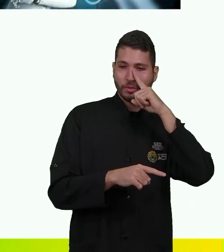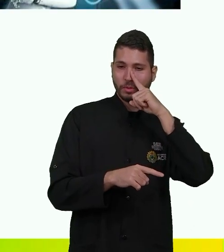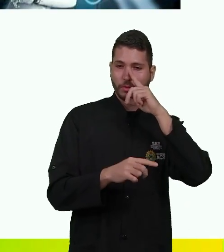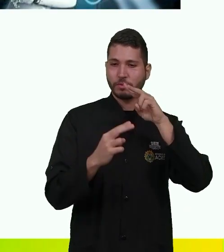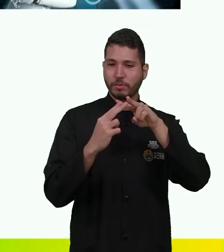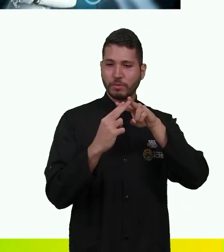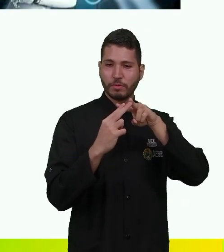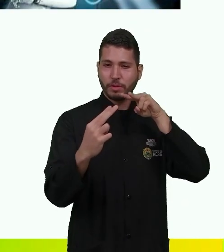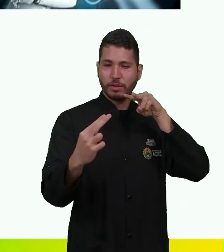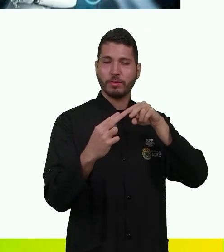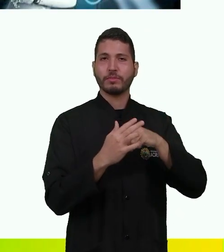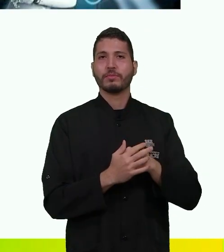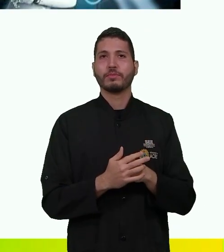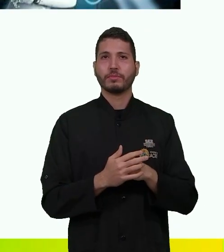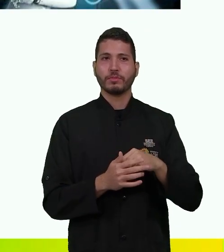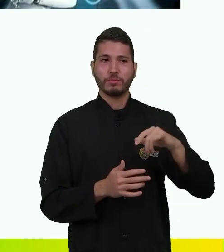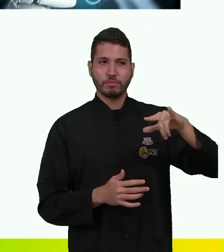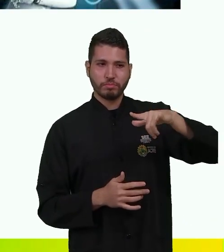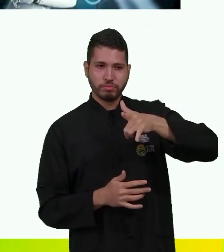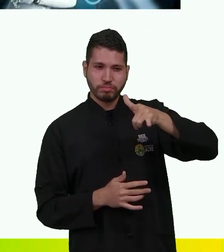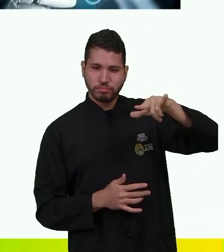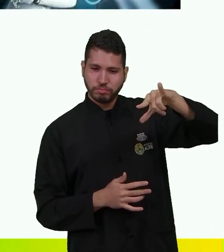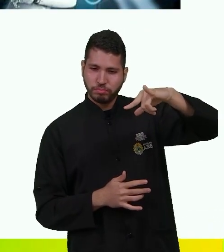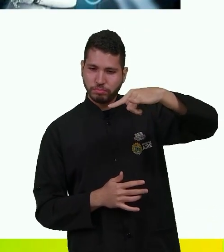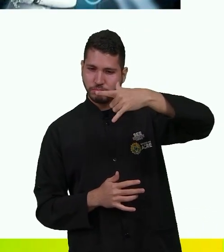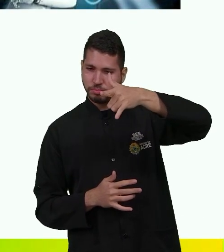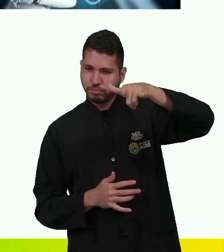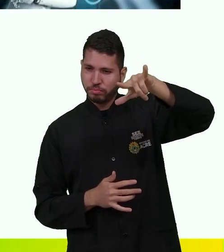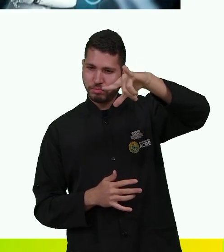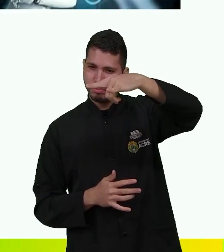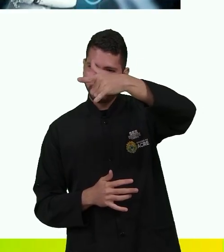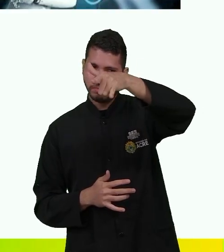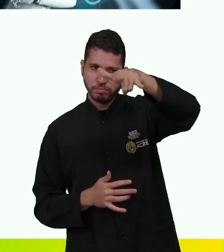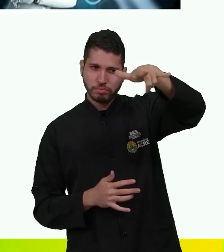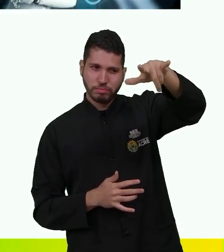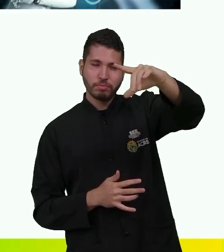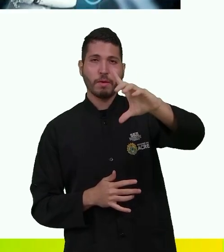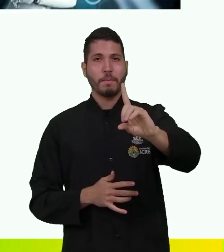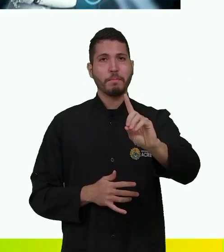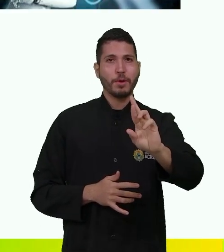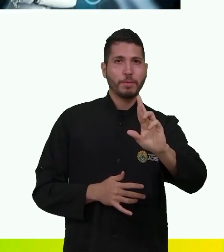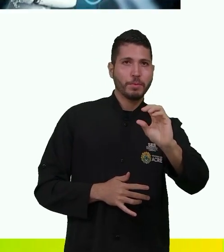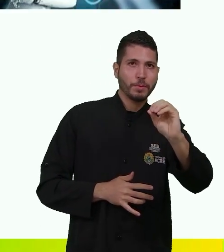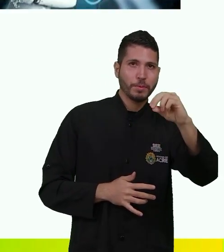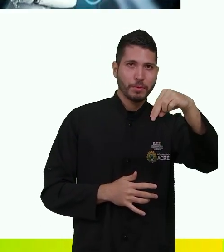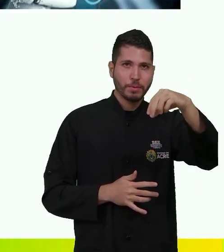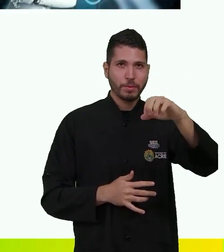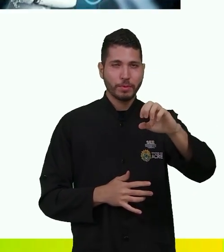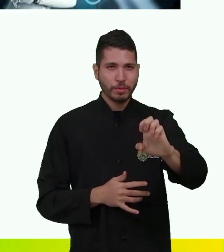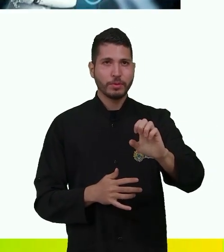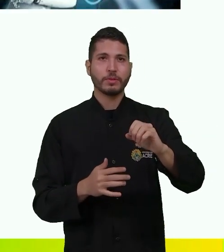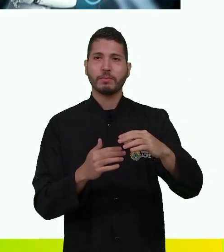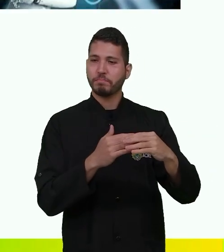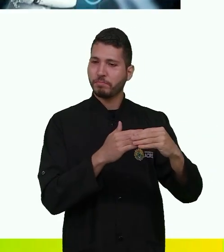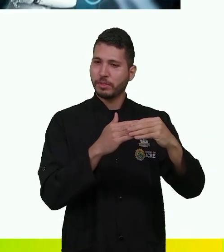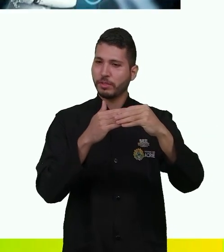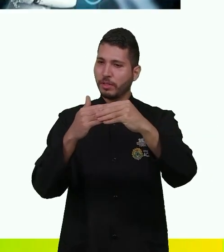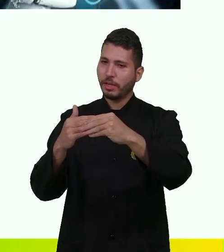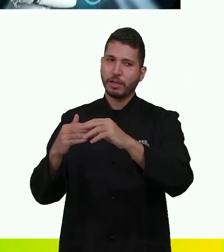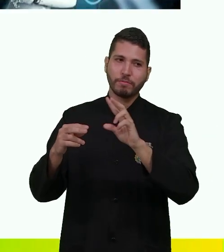Drones, utilizados para inspeções em locais de difícil acesso e para entregas rápidas.